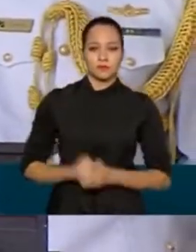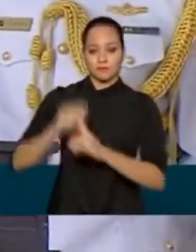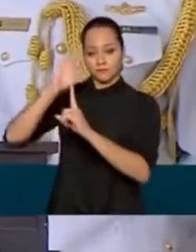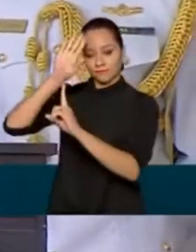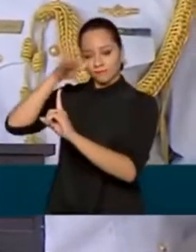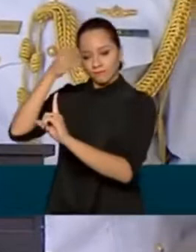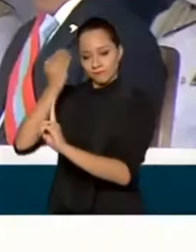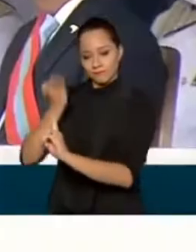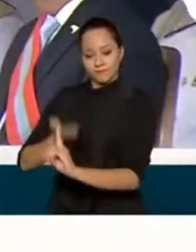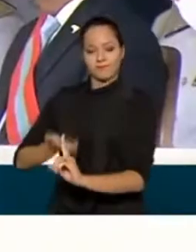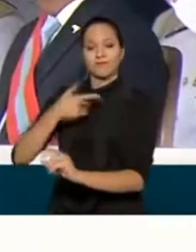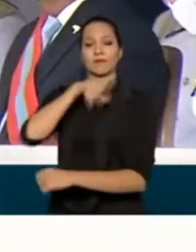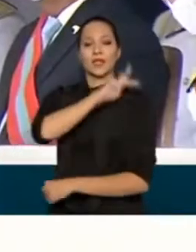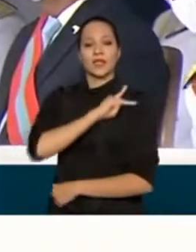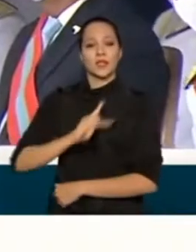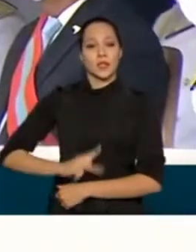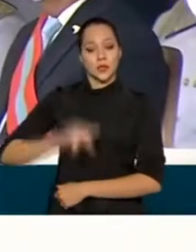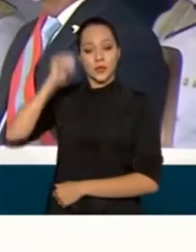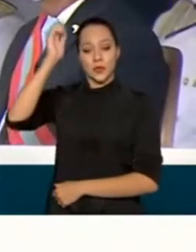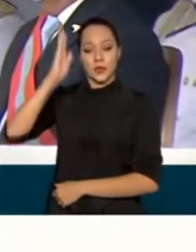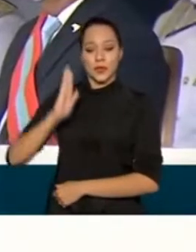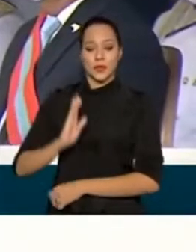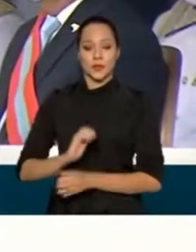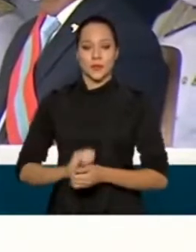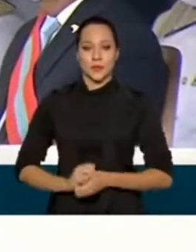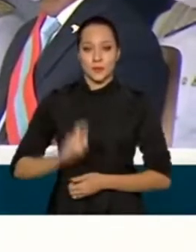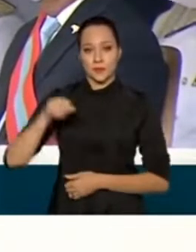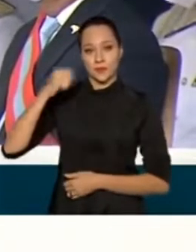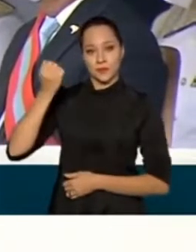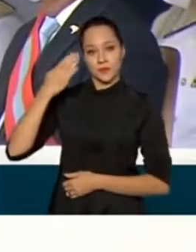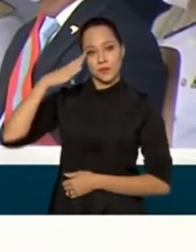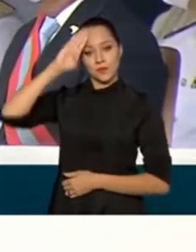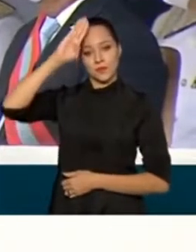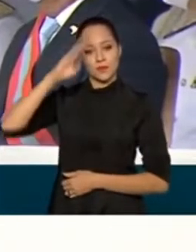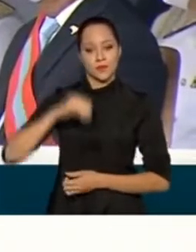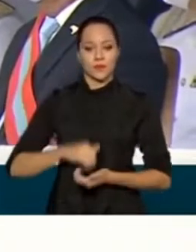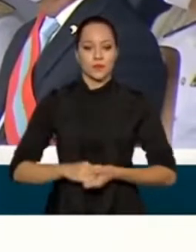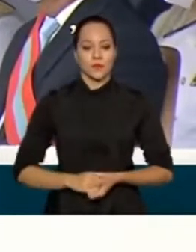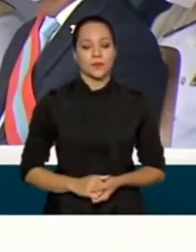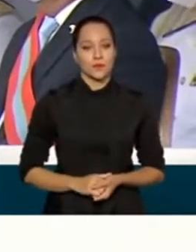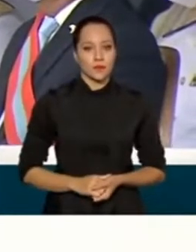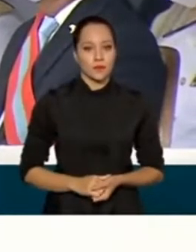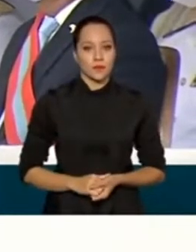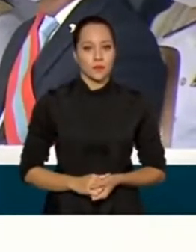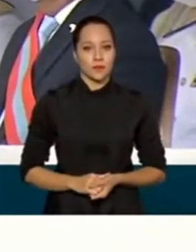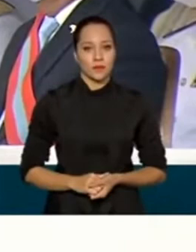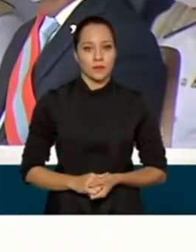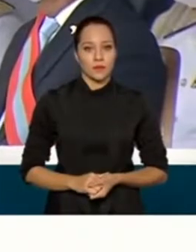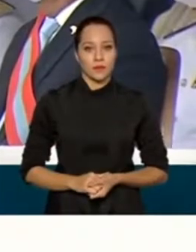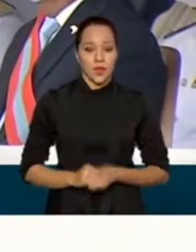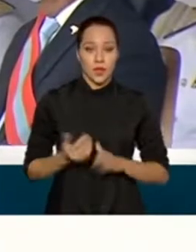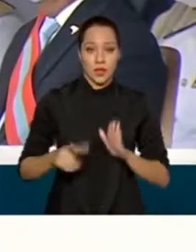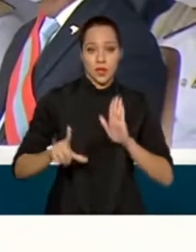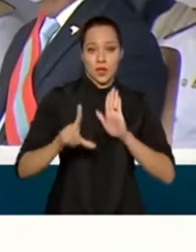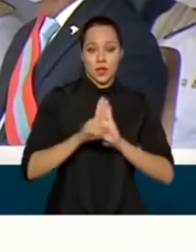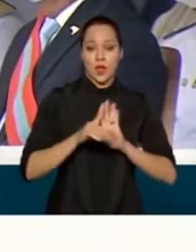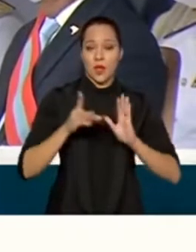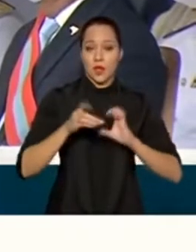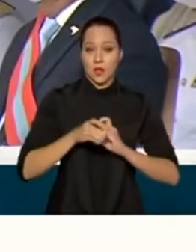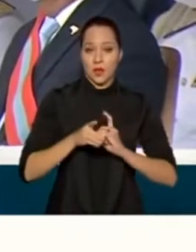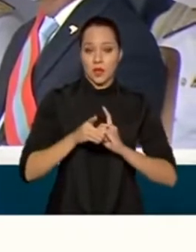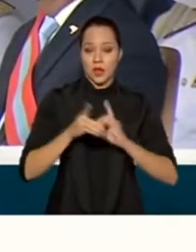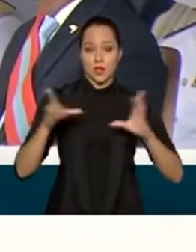Excelentíssimo senhor presidente da República, Jair Messias Bolsonaro, legal e